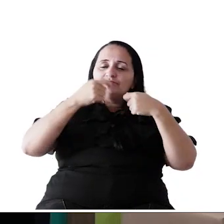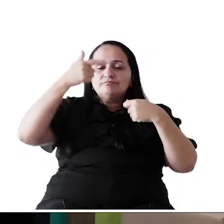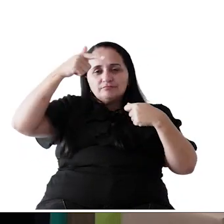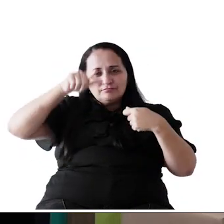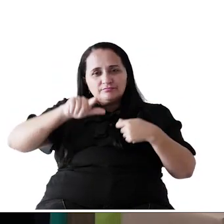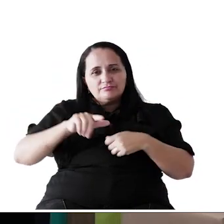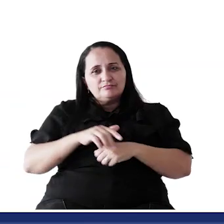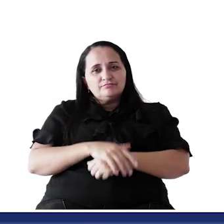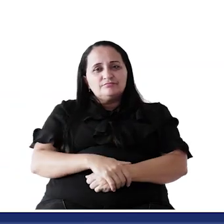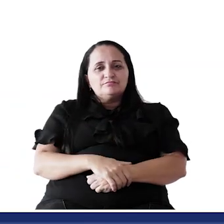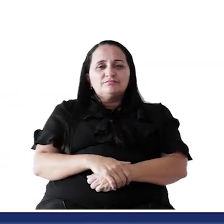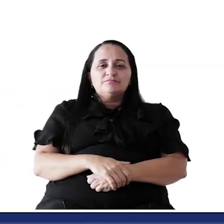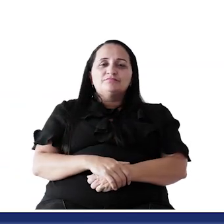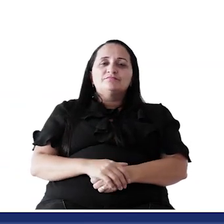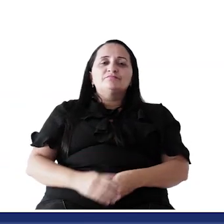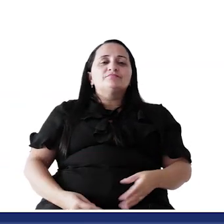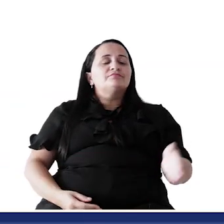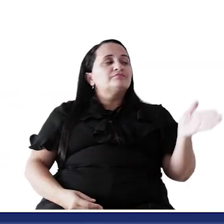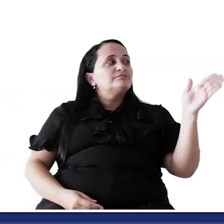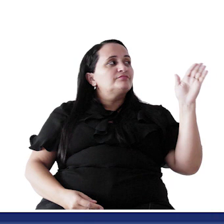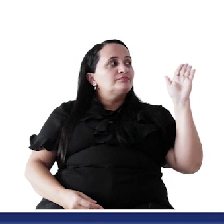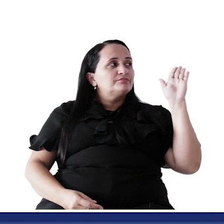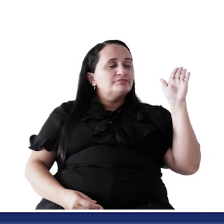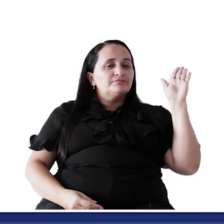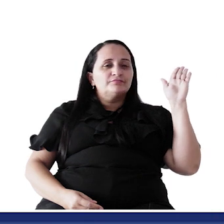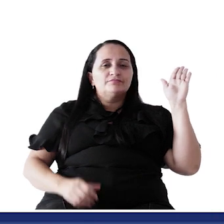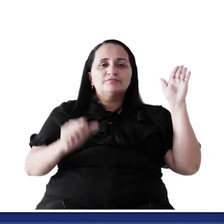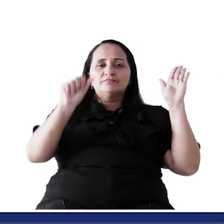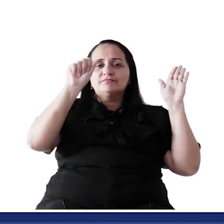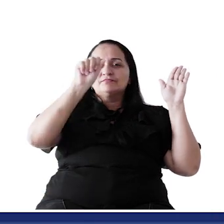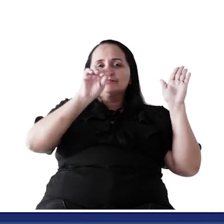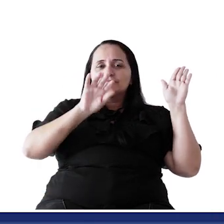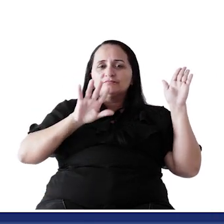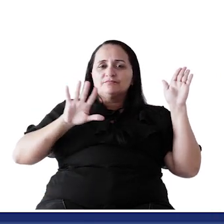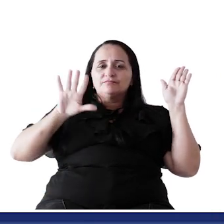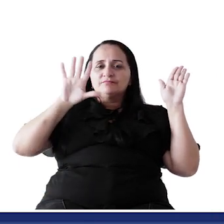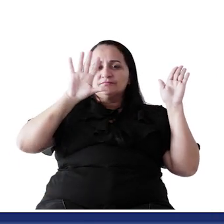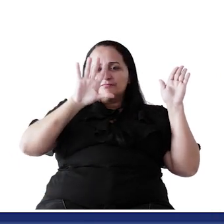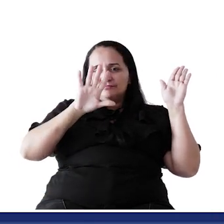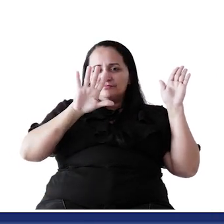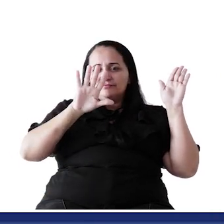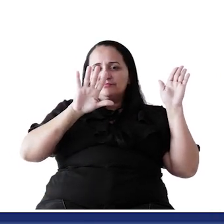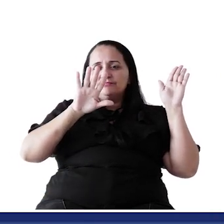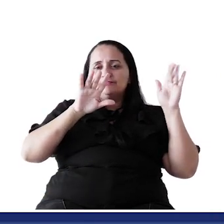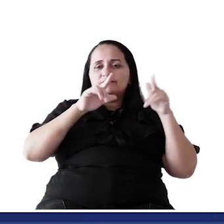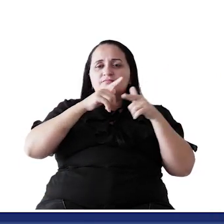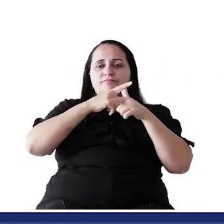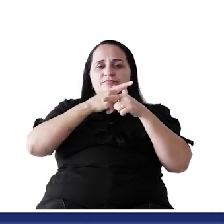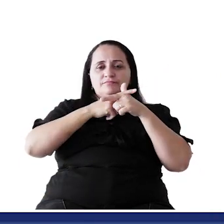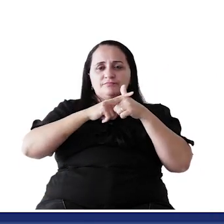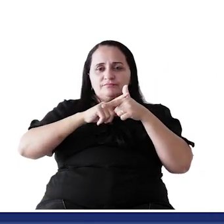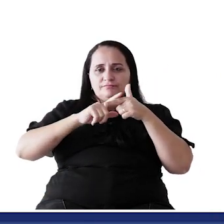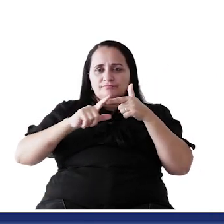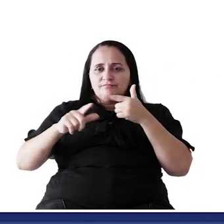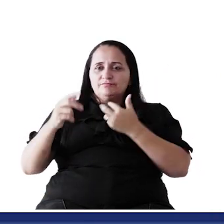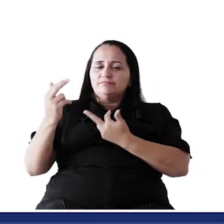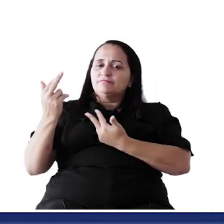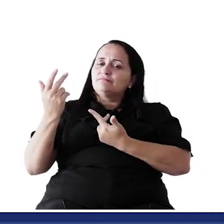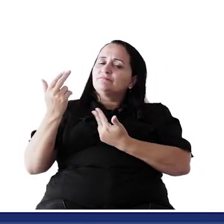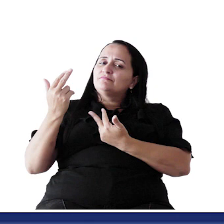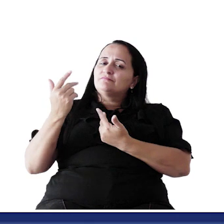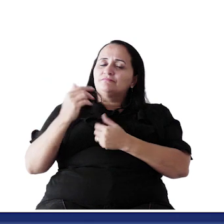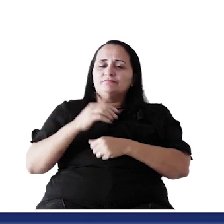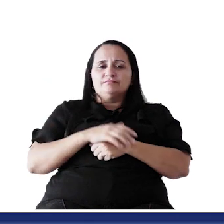próxima figura? A figura abaixo representa uma figura dividida em partes iguais.